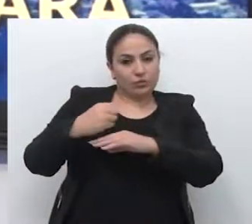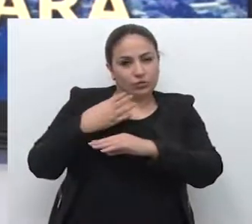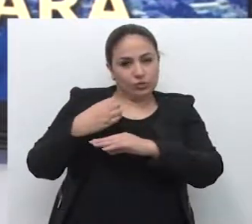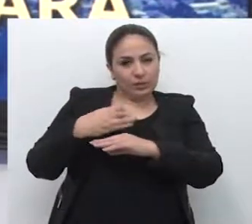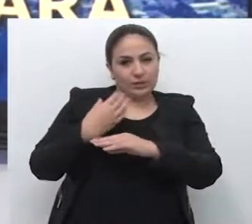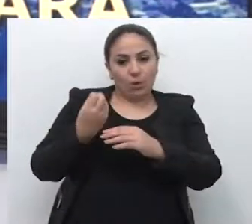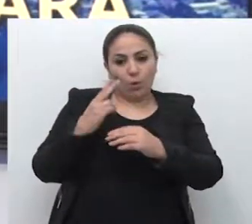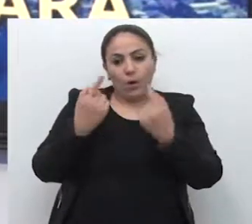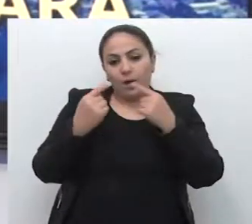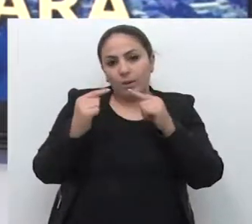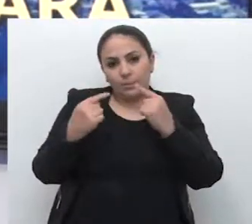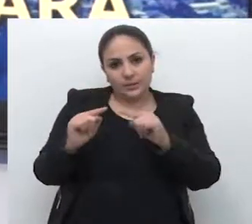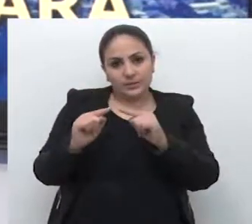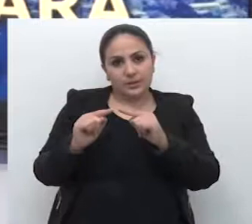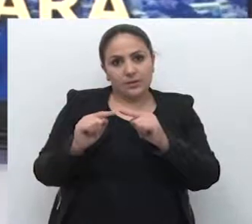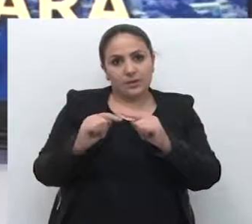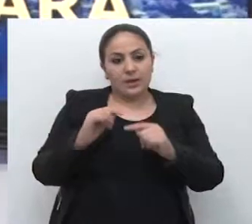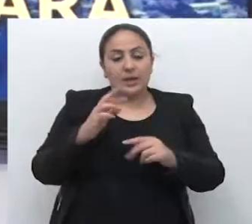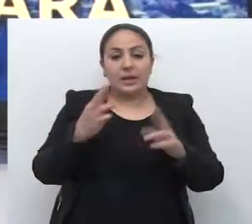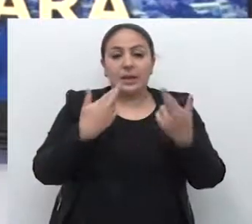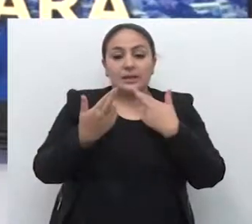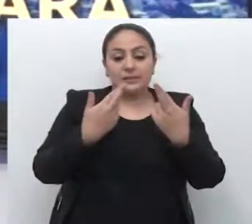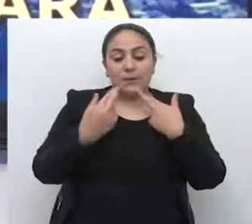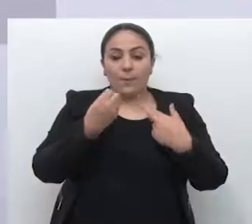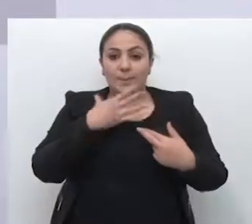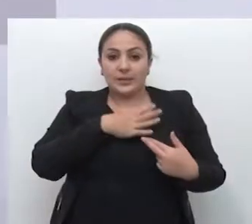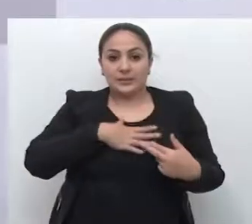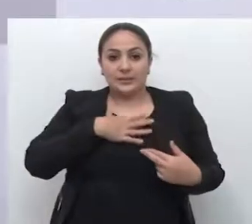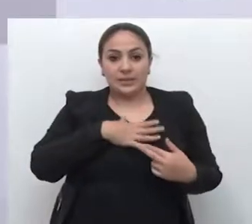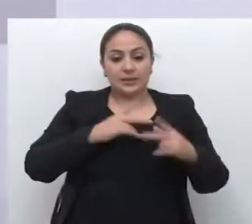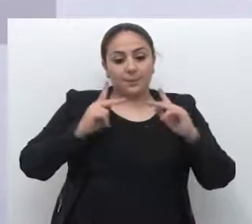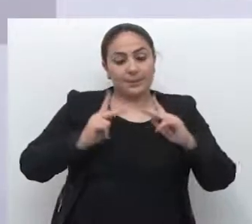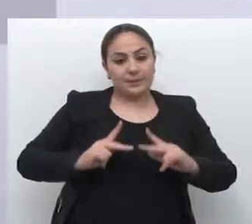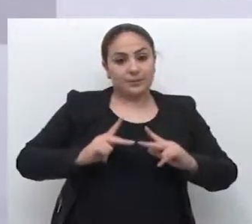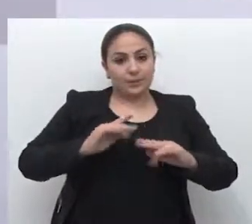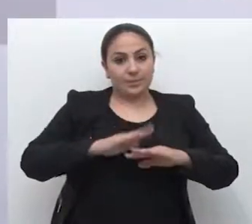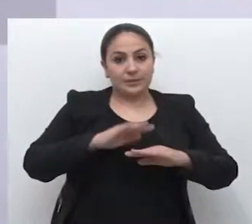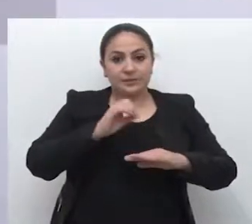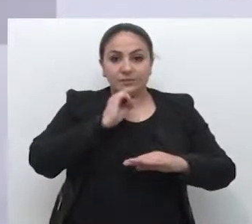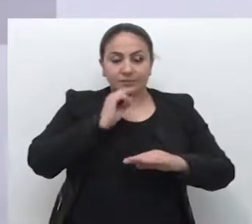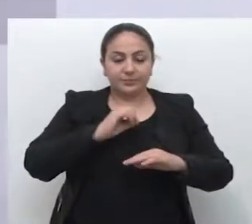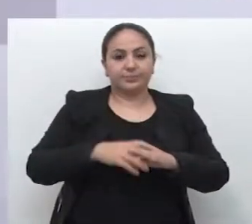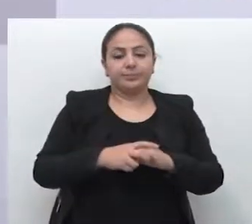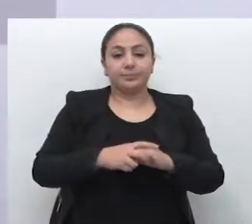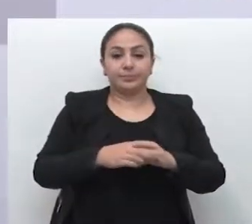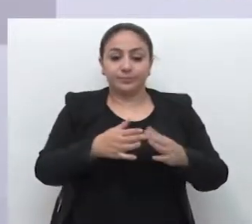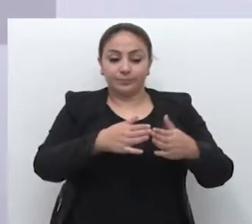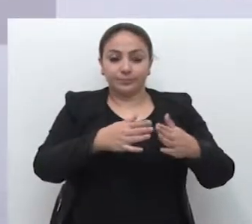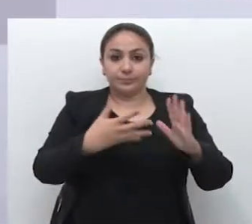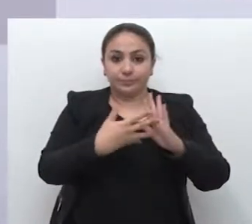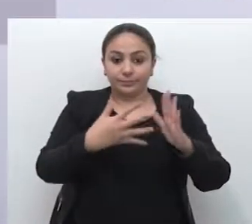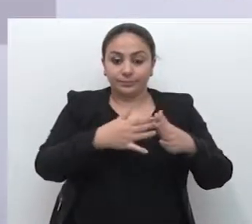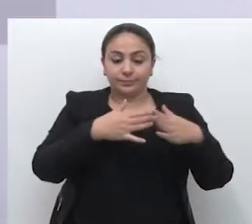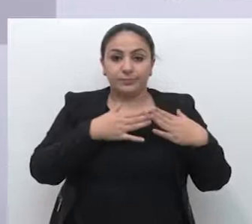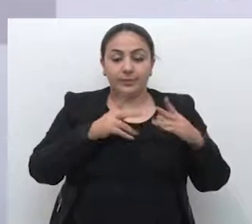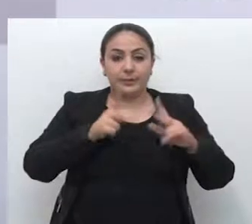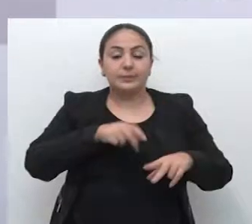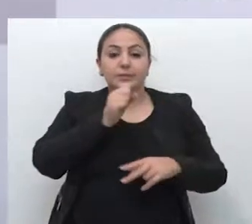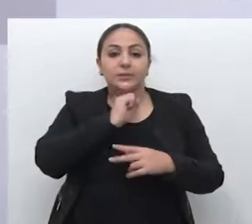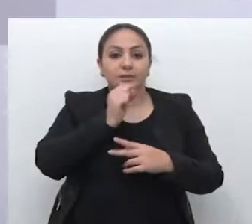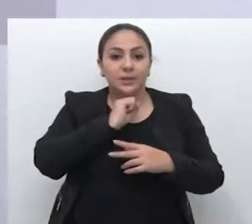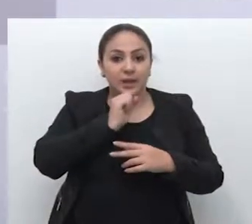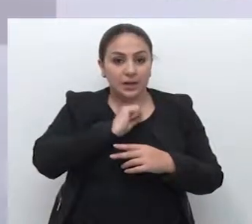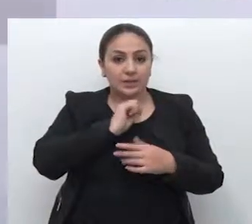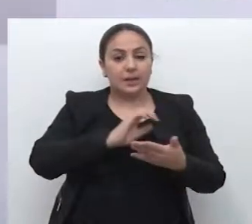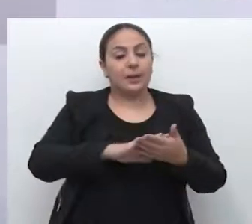denúncias referentes ao bem-estar da terceira idade. O fortalecimento da rede de proteção dos